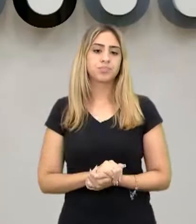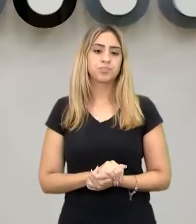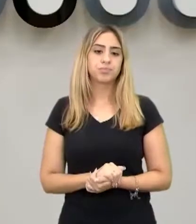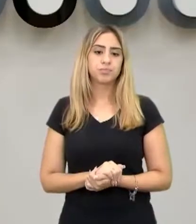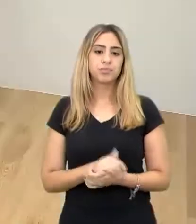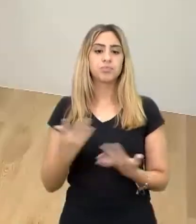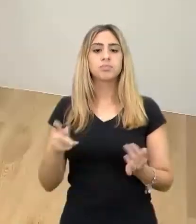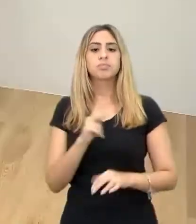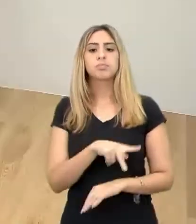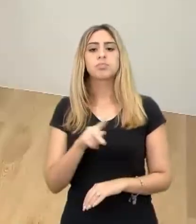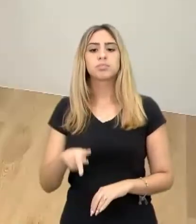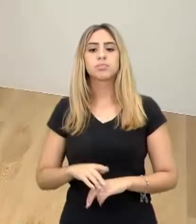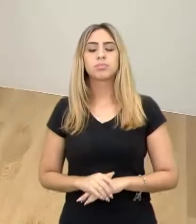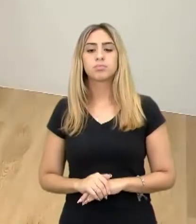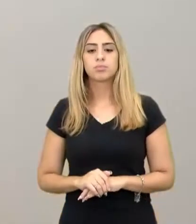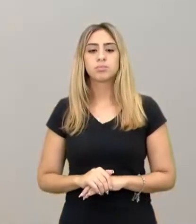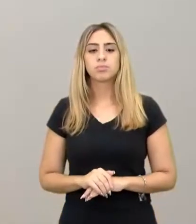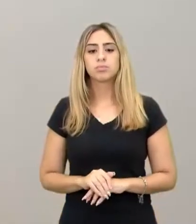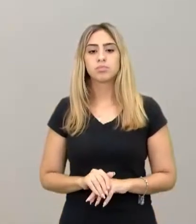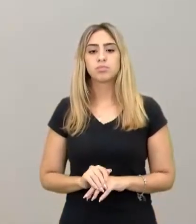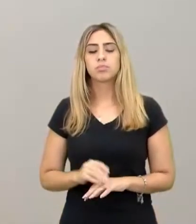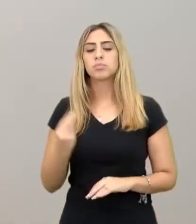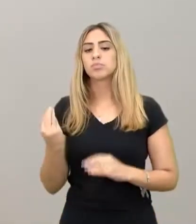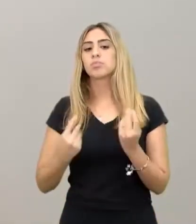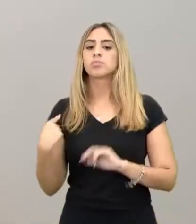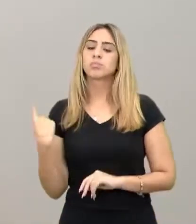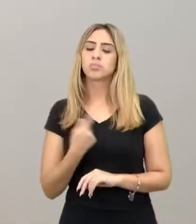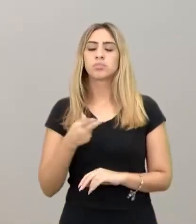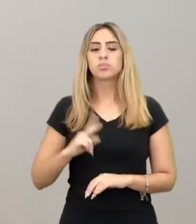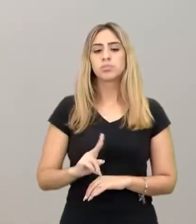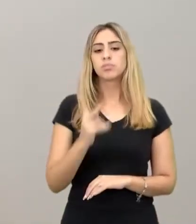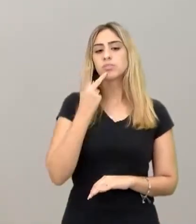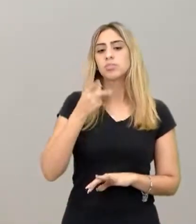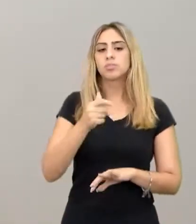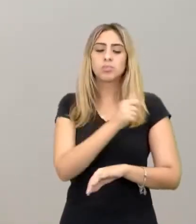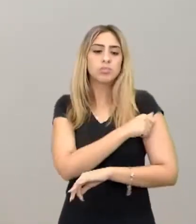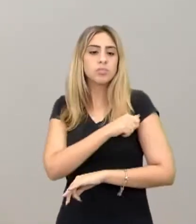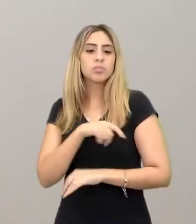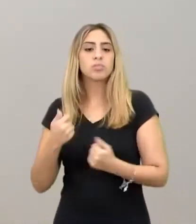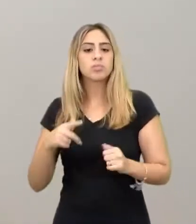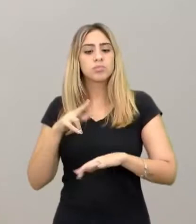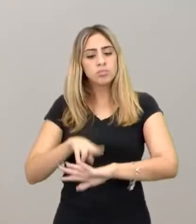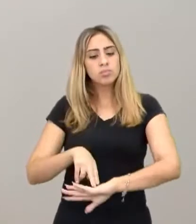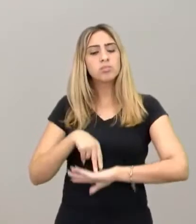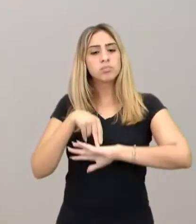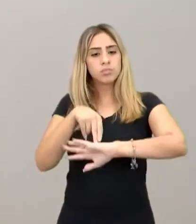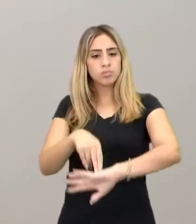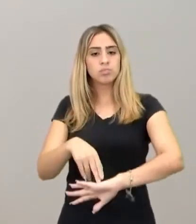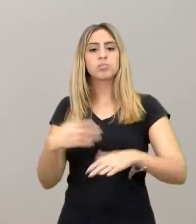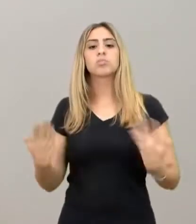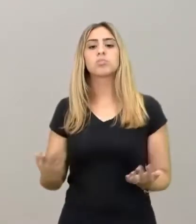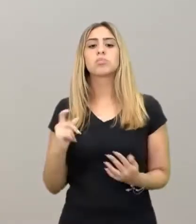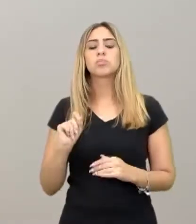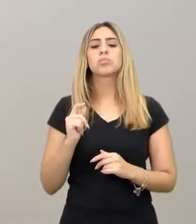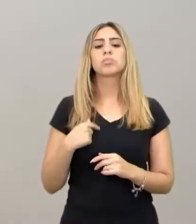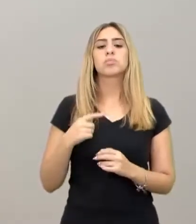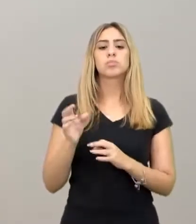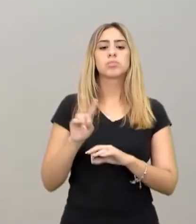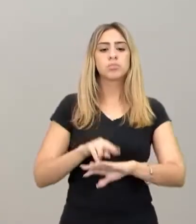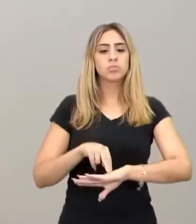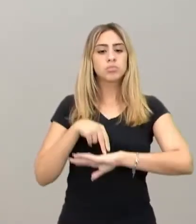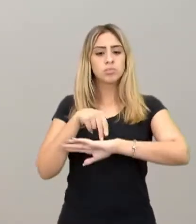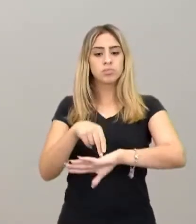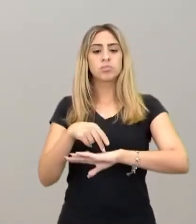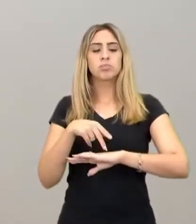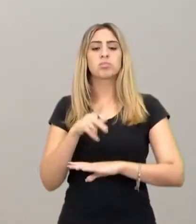E aí, olha só, como a gente sempre fala assim, ó, o estudante ele tem que ser o protagonista, né? Então, o